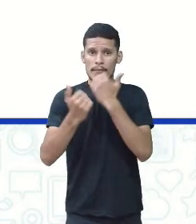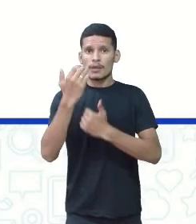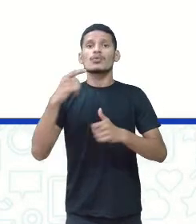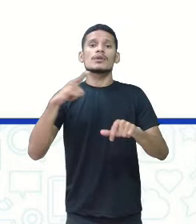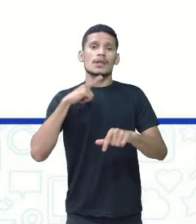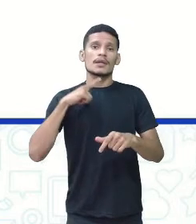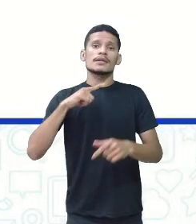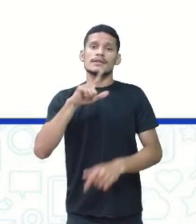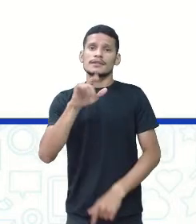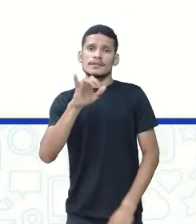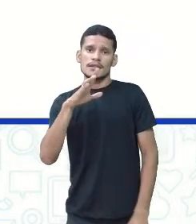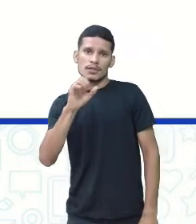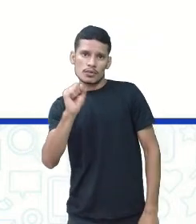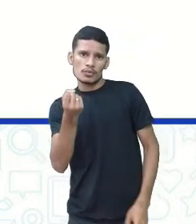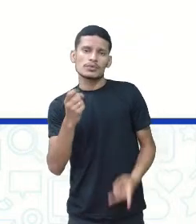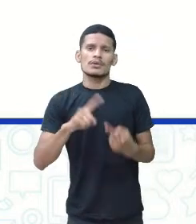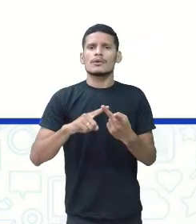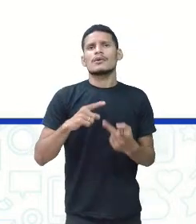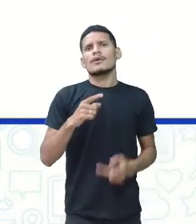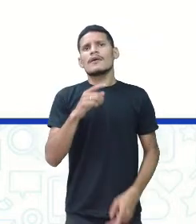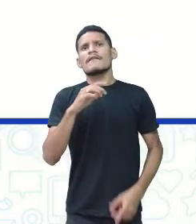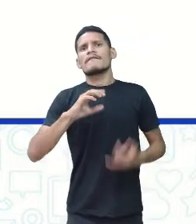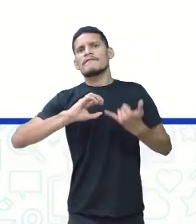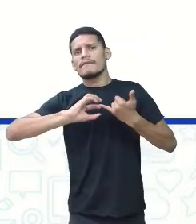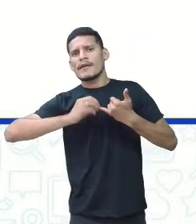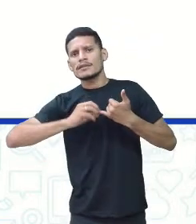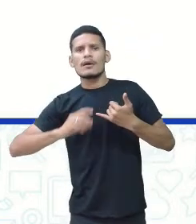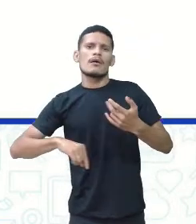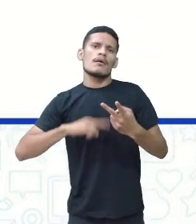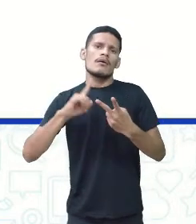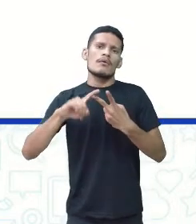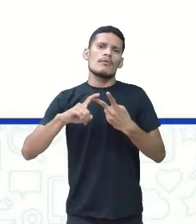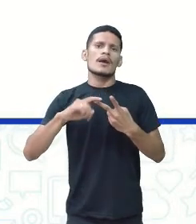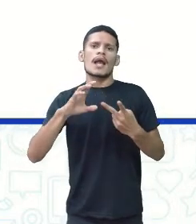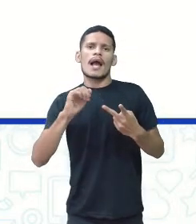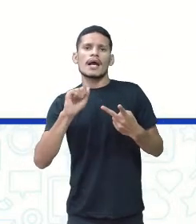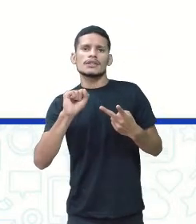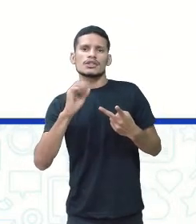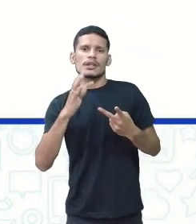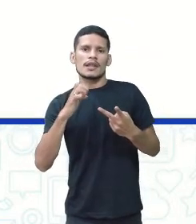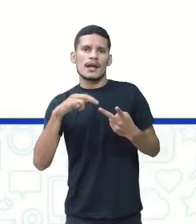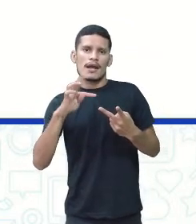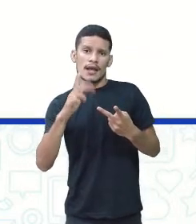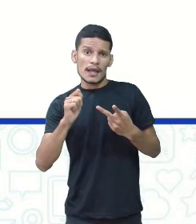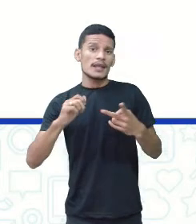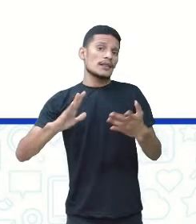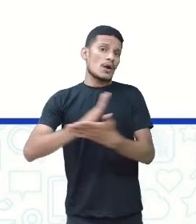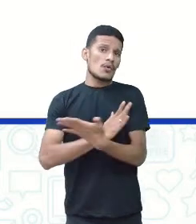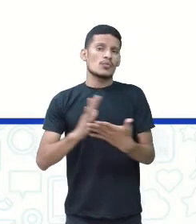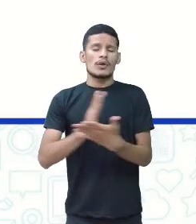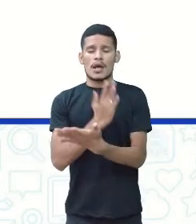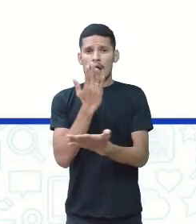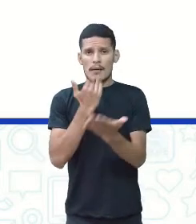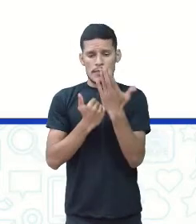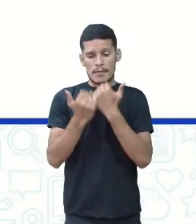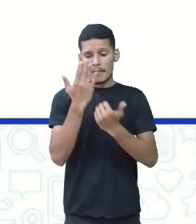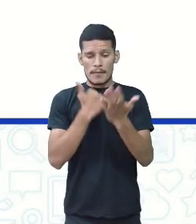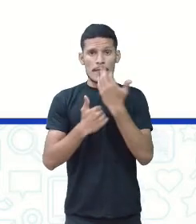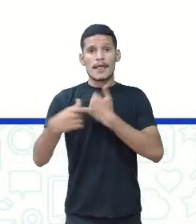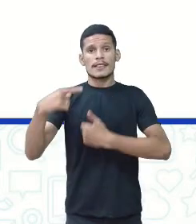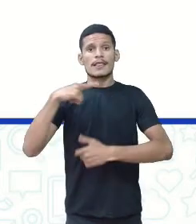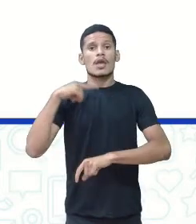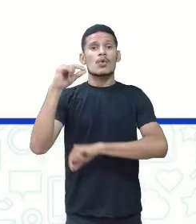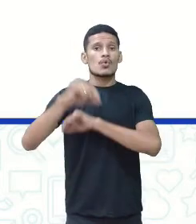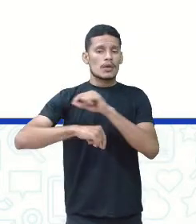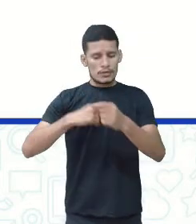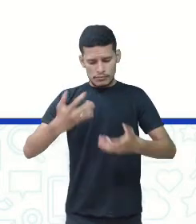zinco, então ostra, fígado, feijão, castanha, são alimentos que possuem aí